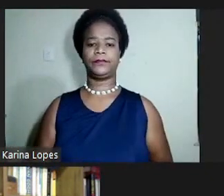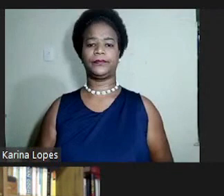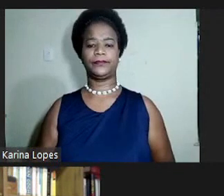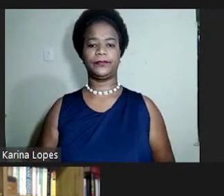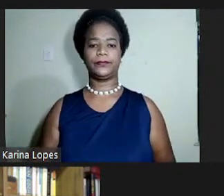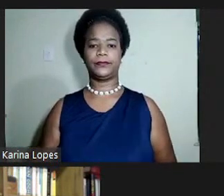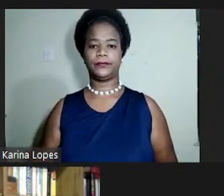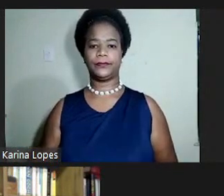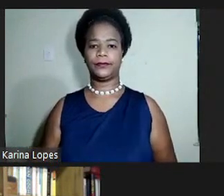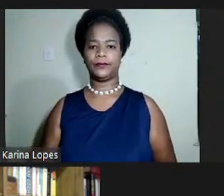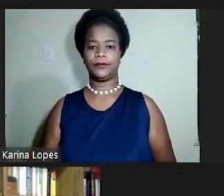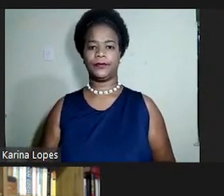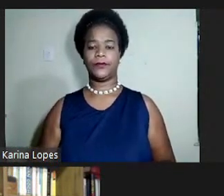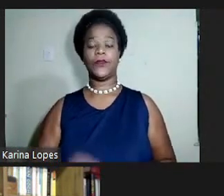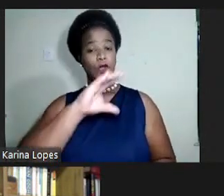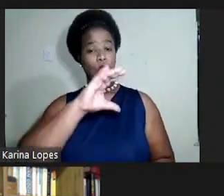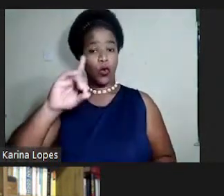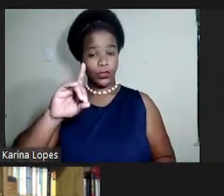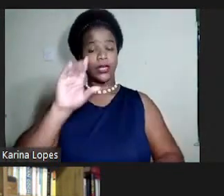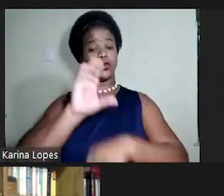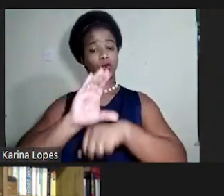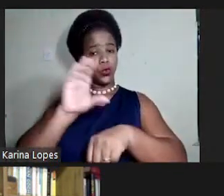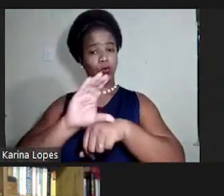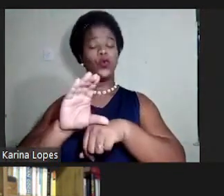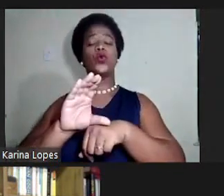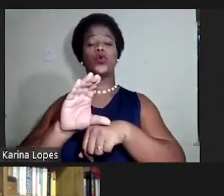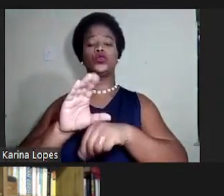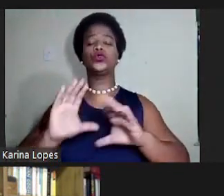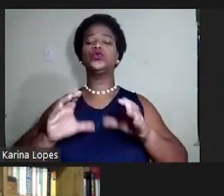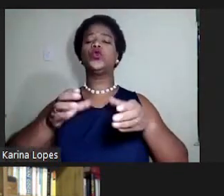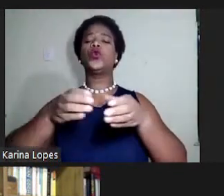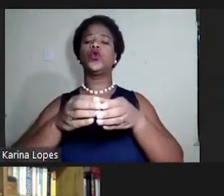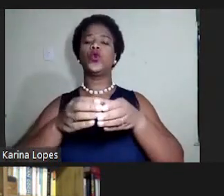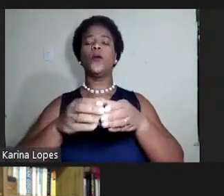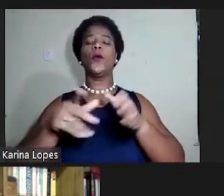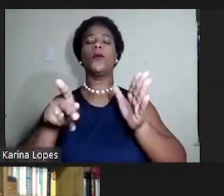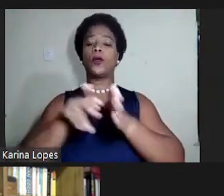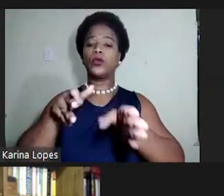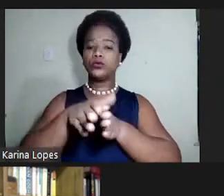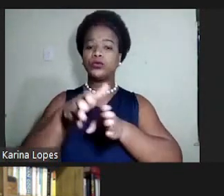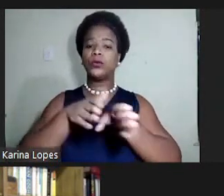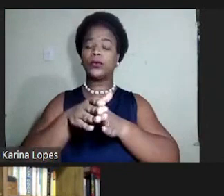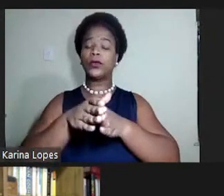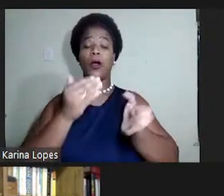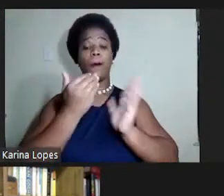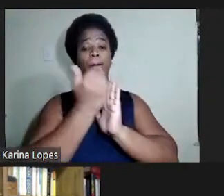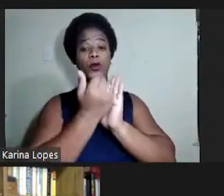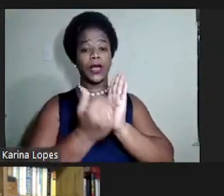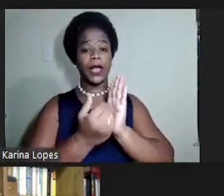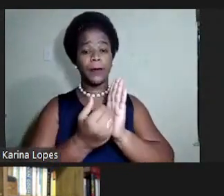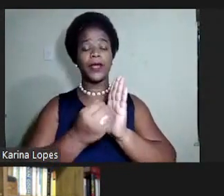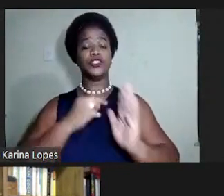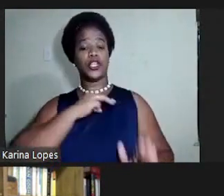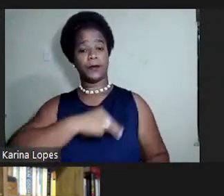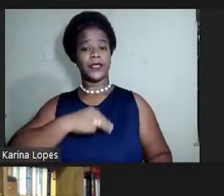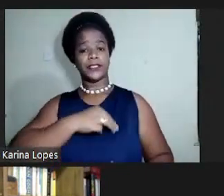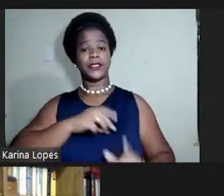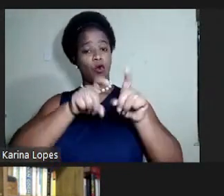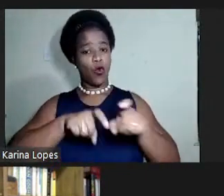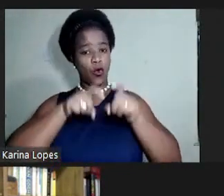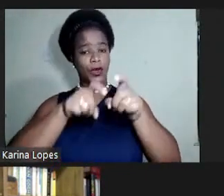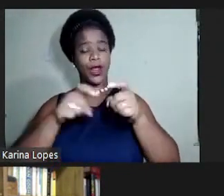Foi coordenador do curso do Grupo Consultivo do Programa de Missão Rural e Urbana, do Conselho Mundial de